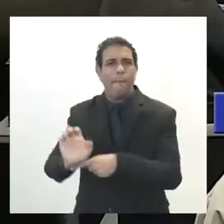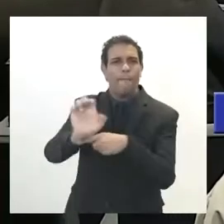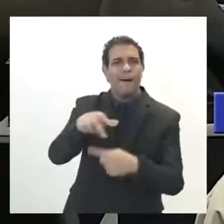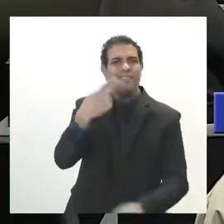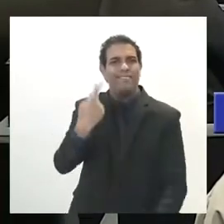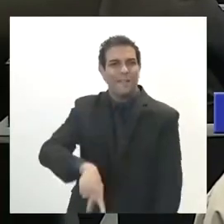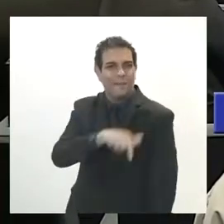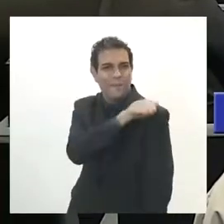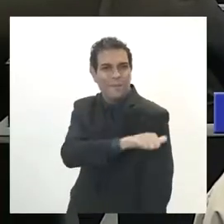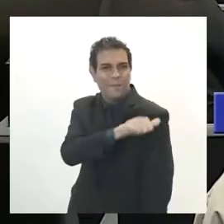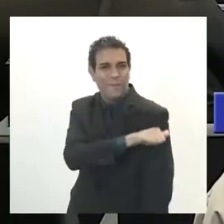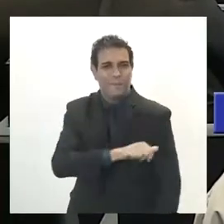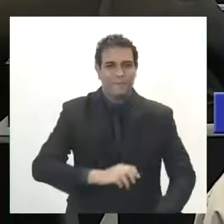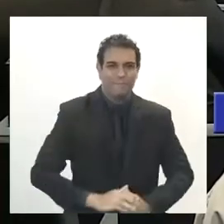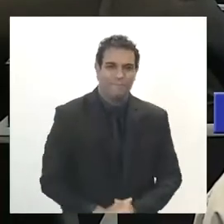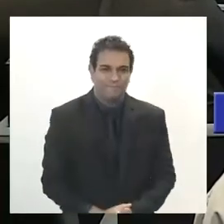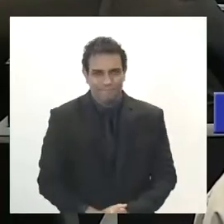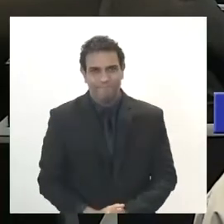Janeiro